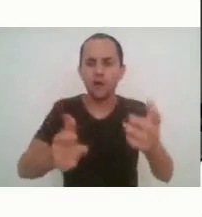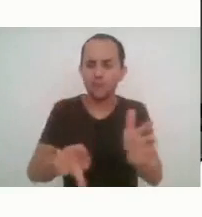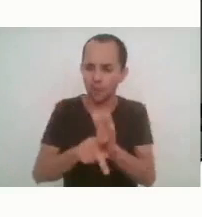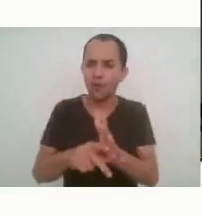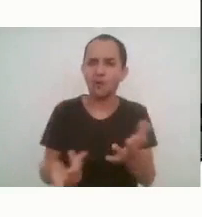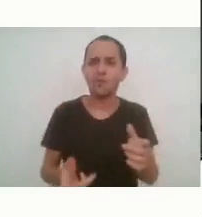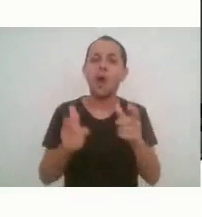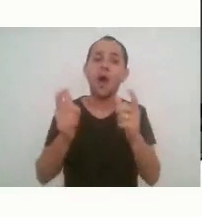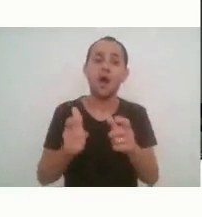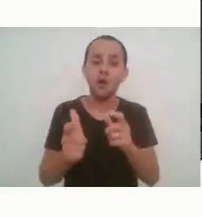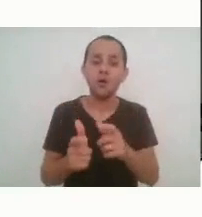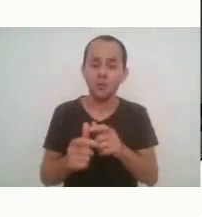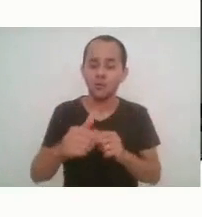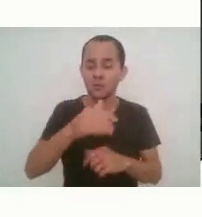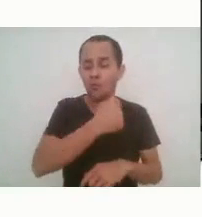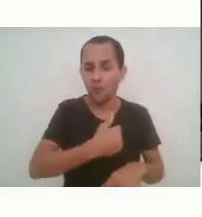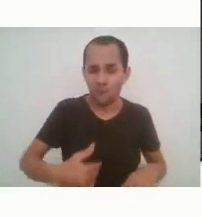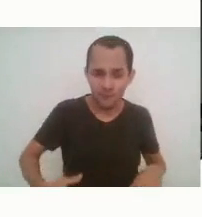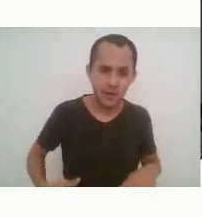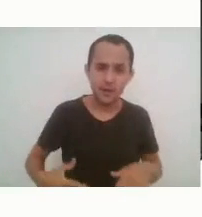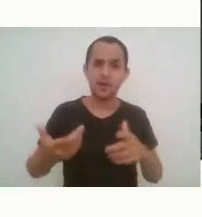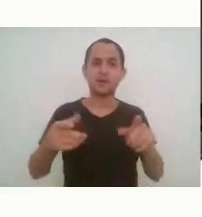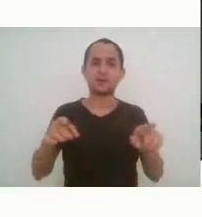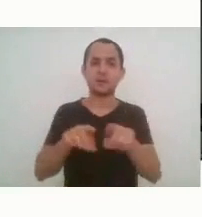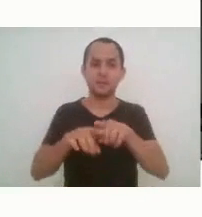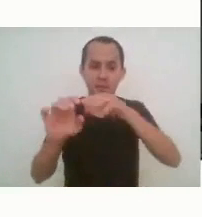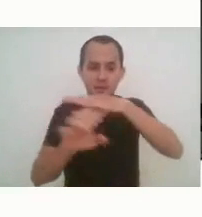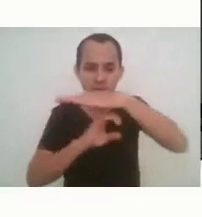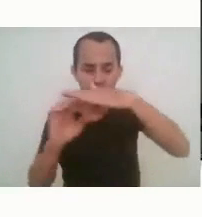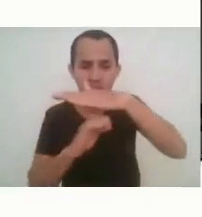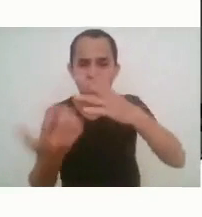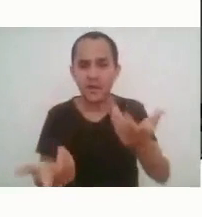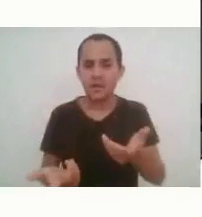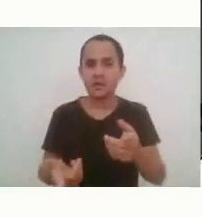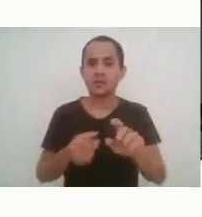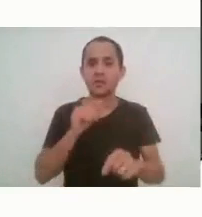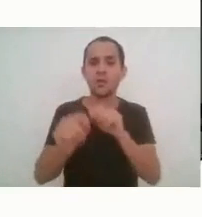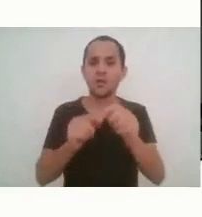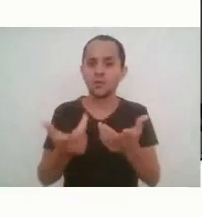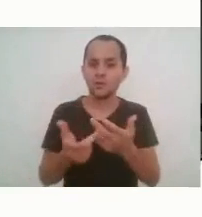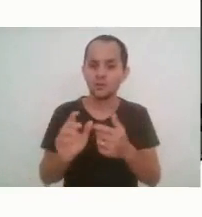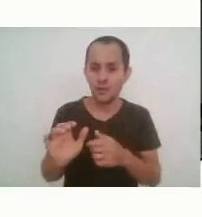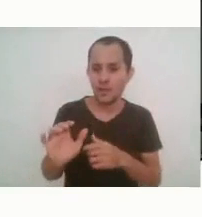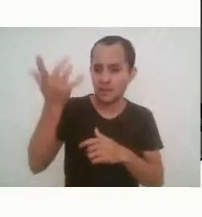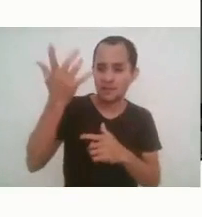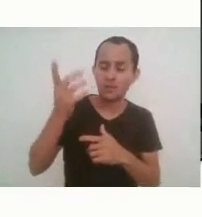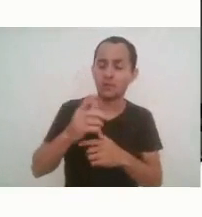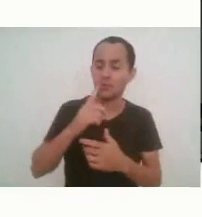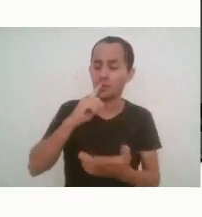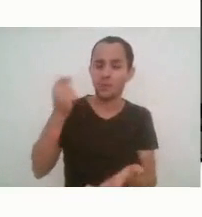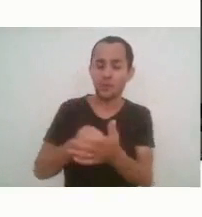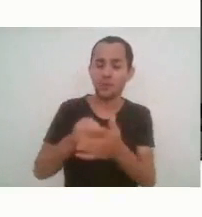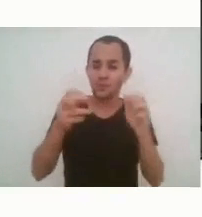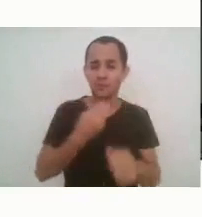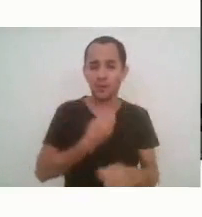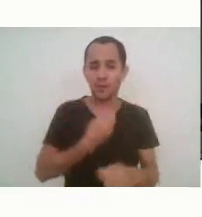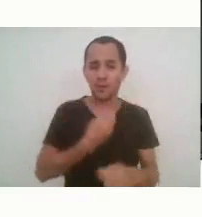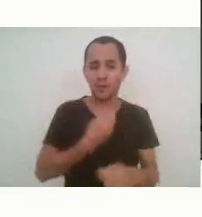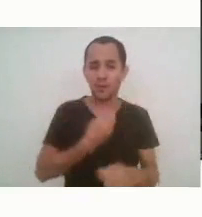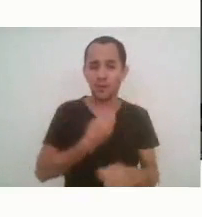dos governos, dentro das empresas, dentro daqueles que tomam decisão sobre nossas vidas. E não basta